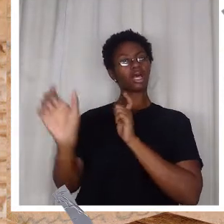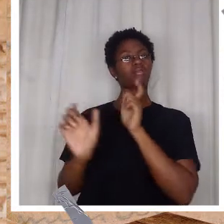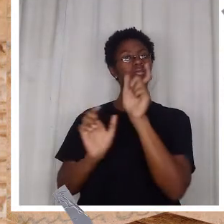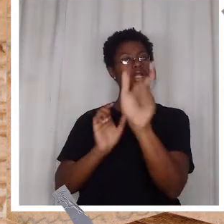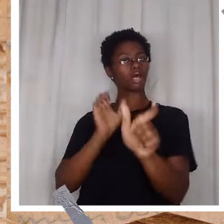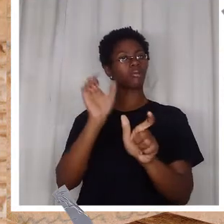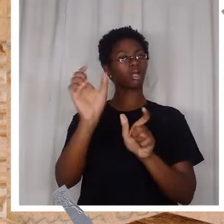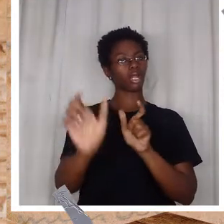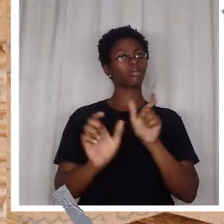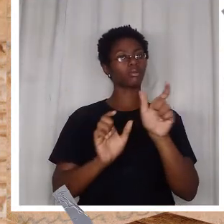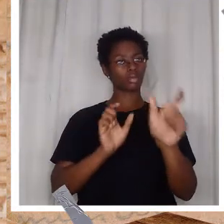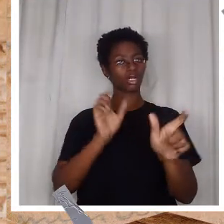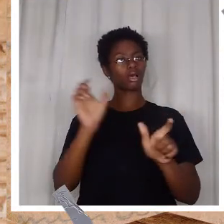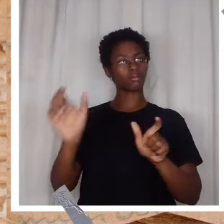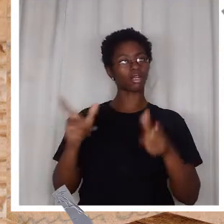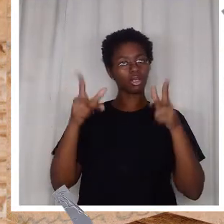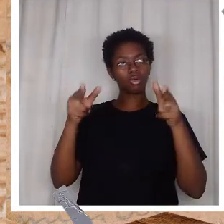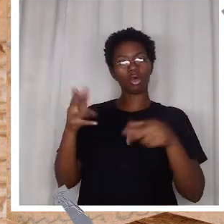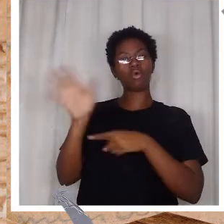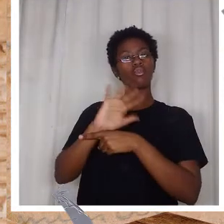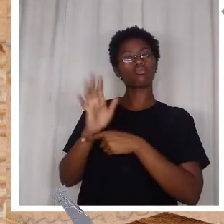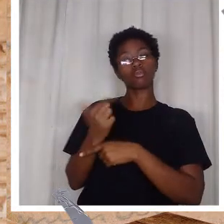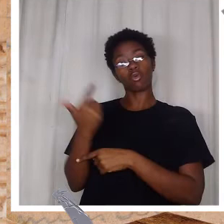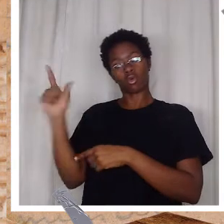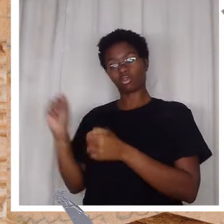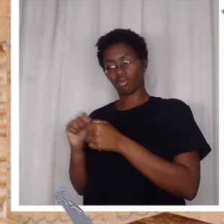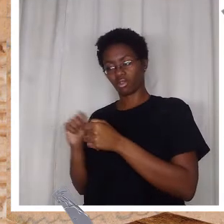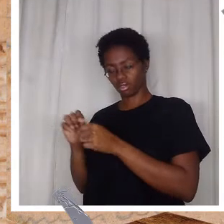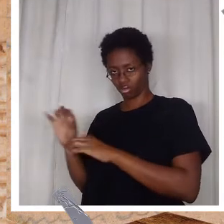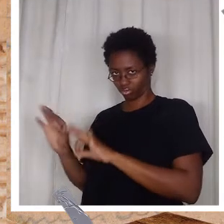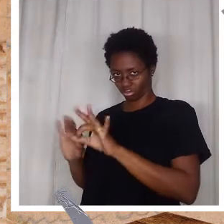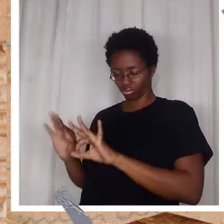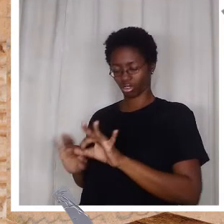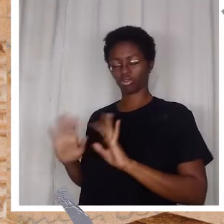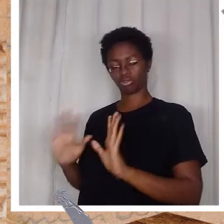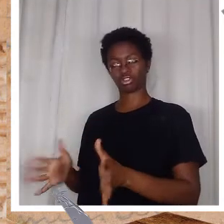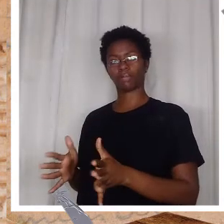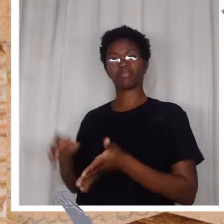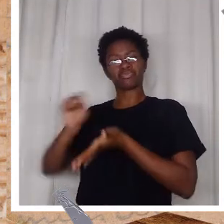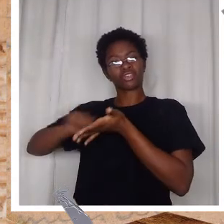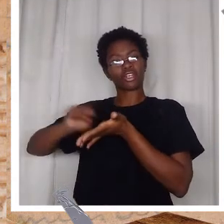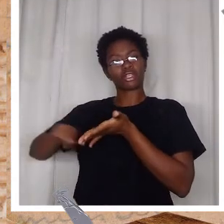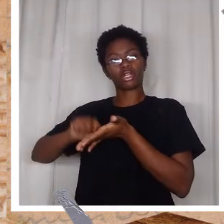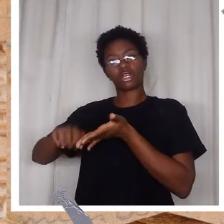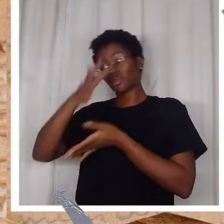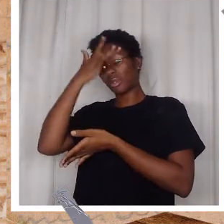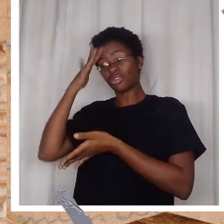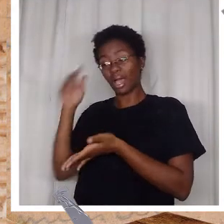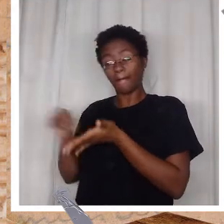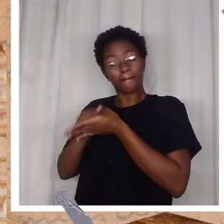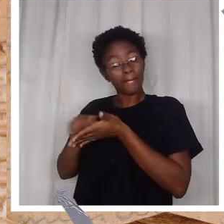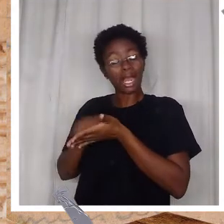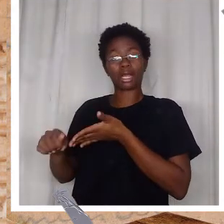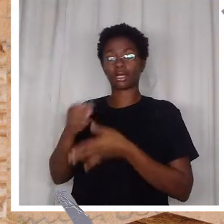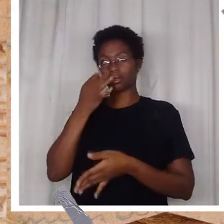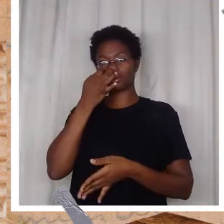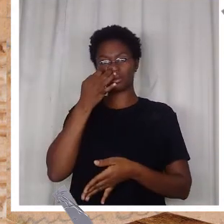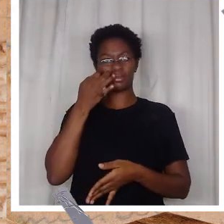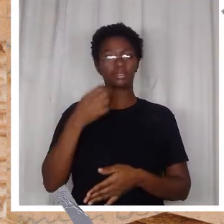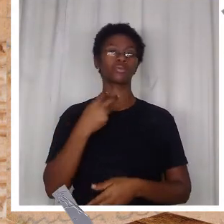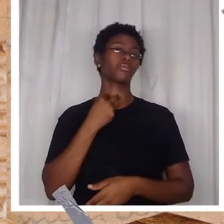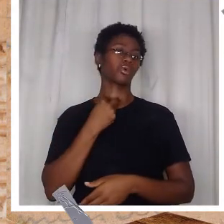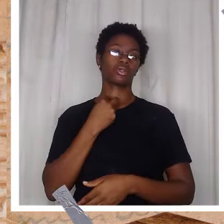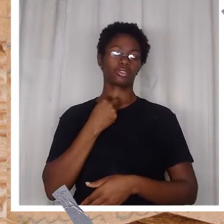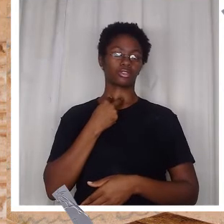como diz num outro filme que eu vou fazer, que foram escritas e que ninguém jamais poderá apagar. A gente está quase